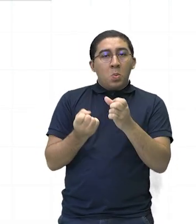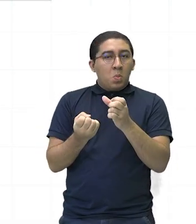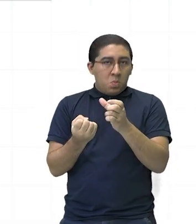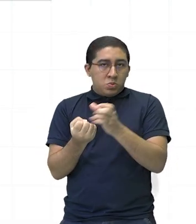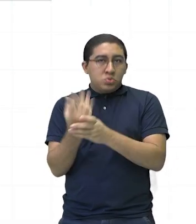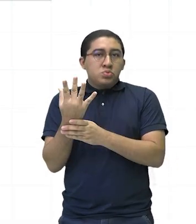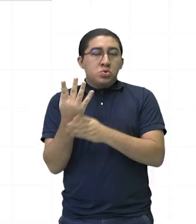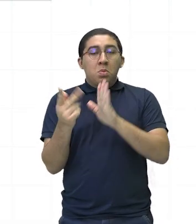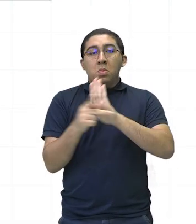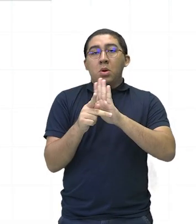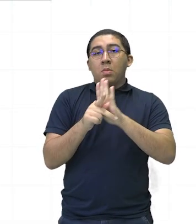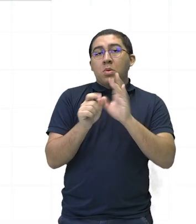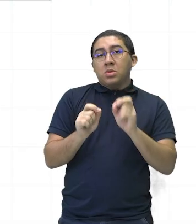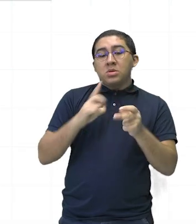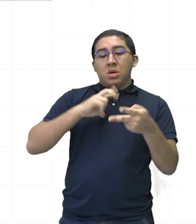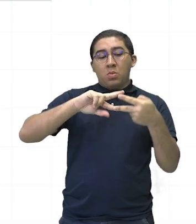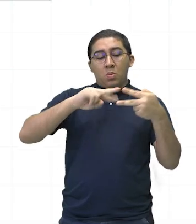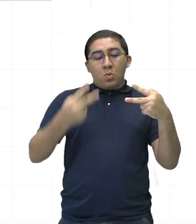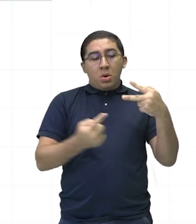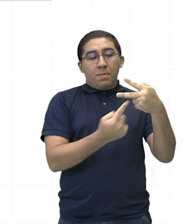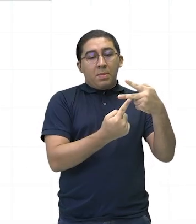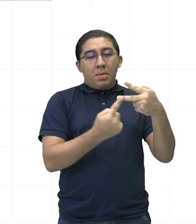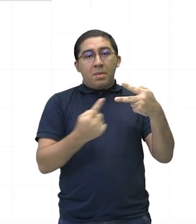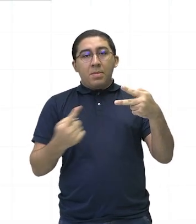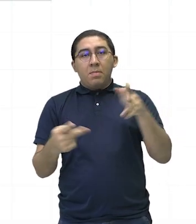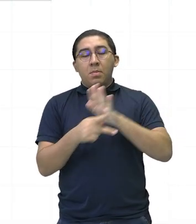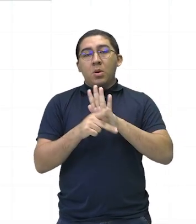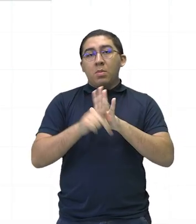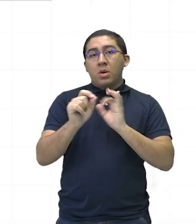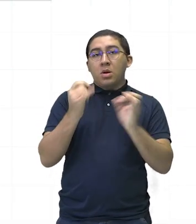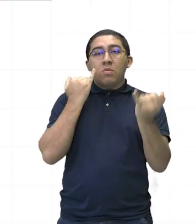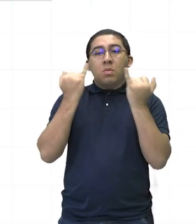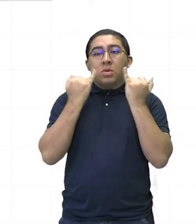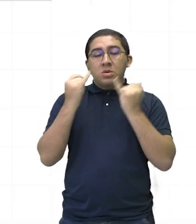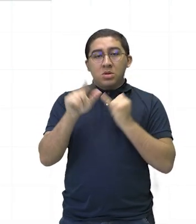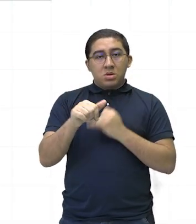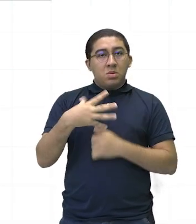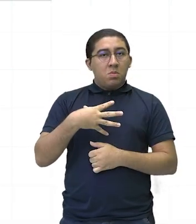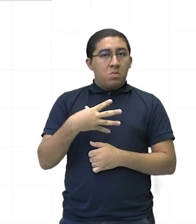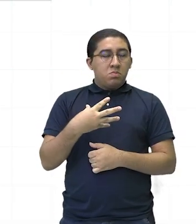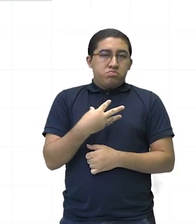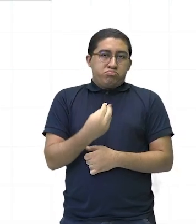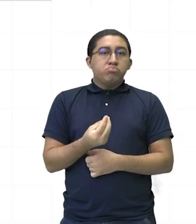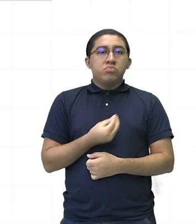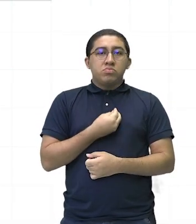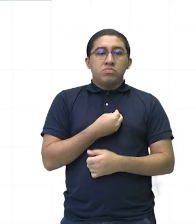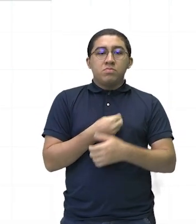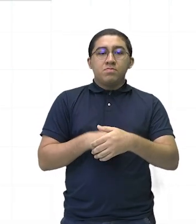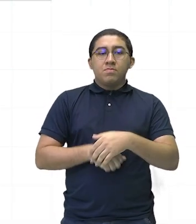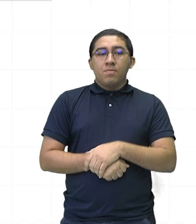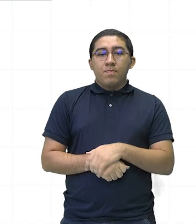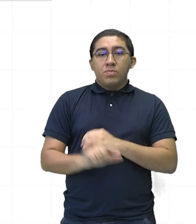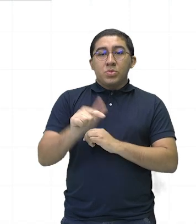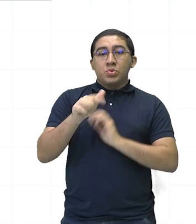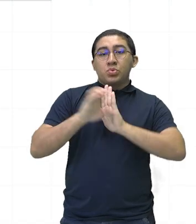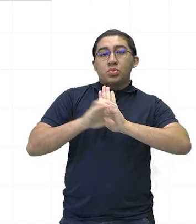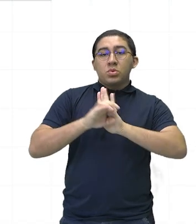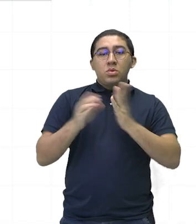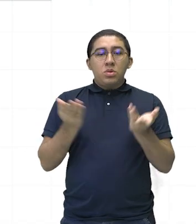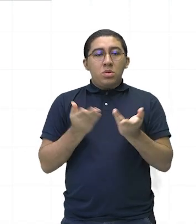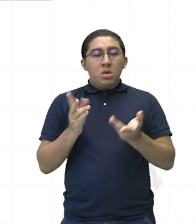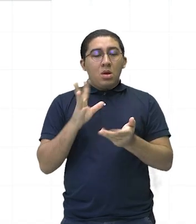caso é a proteína que vai codificar a informação do ser vivo. Bem, vamos então trabalhar outro conceito aqui dentro